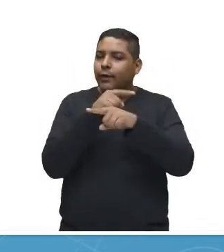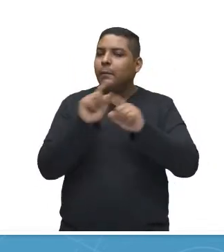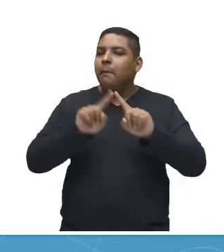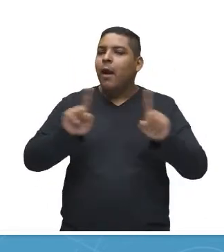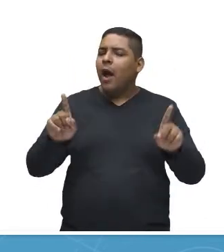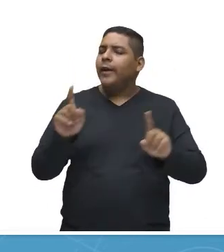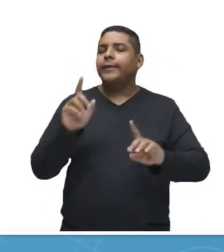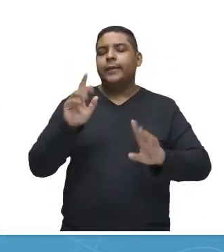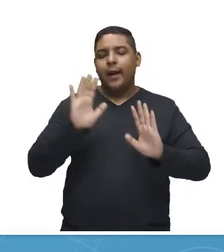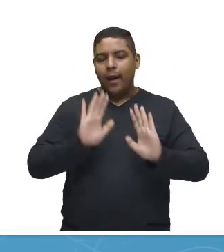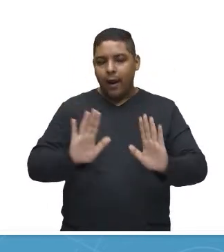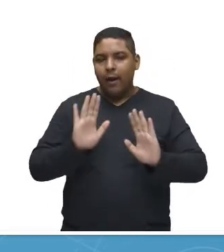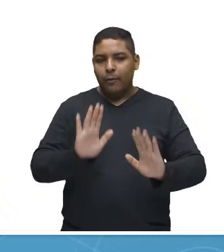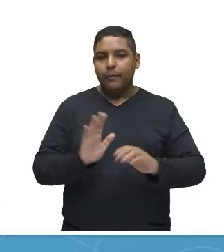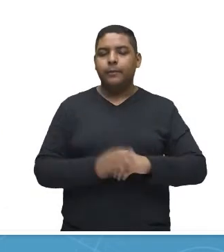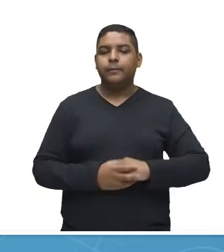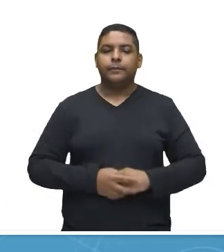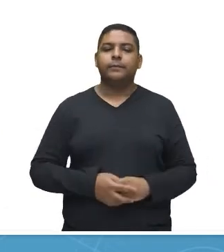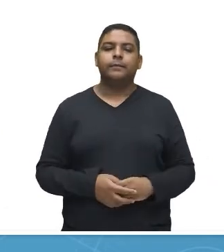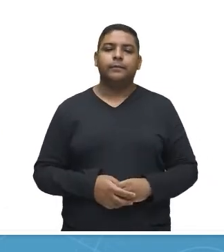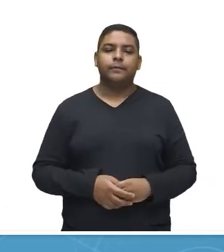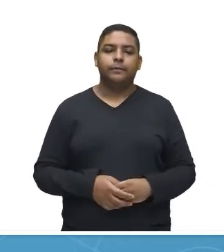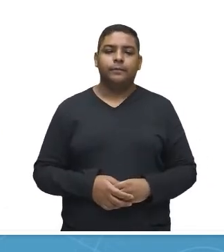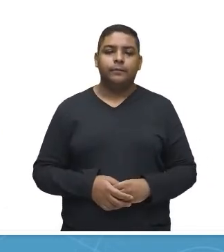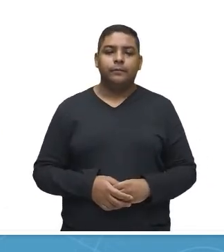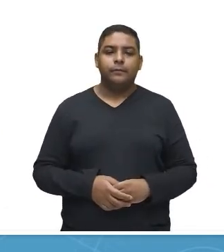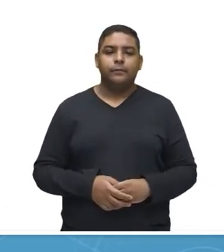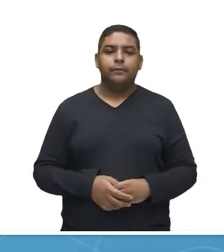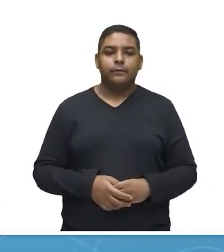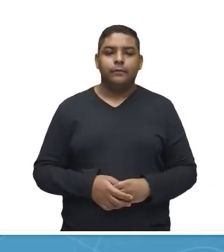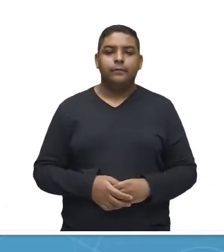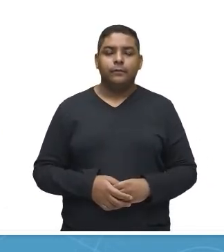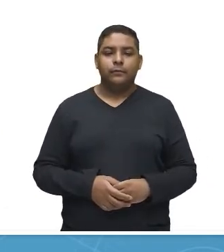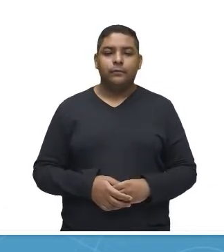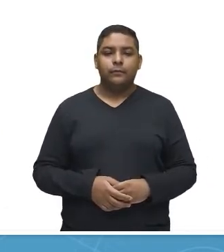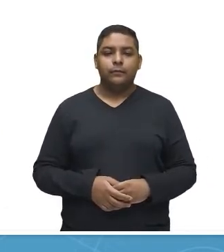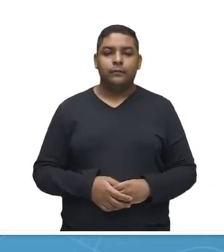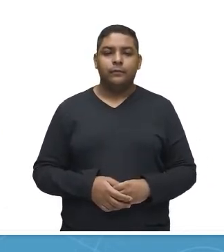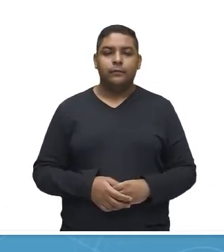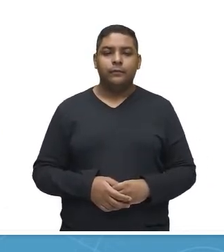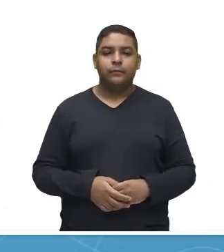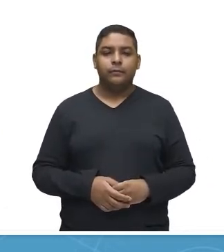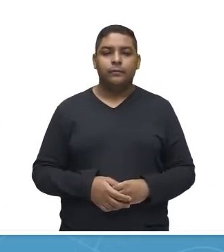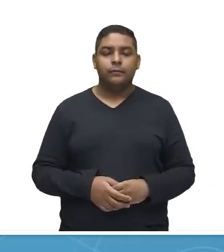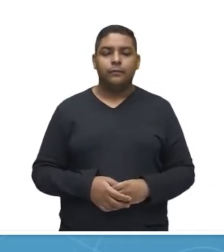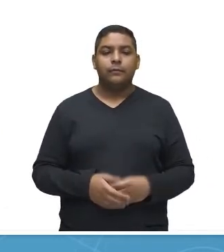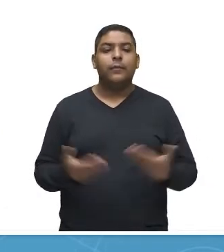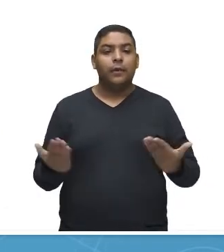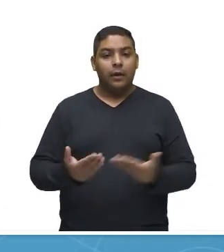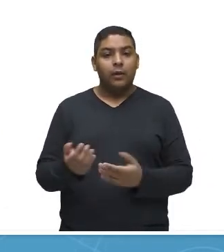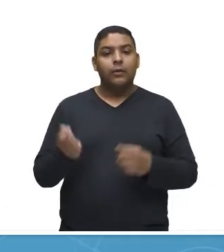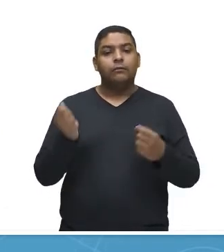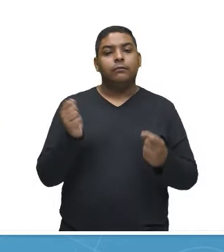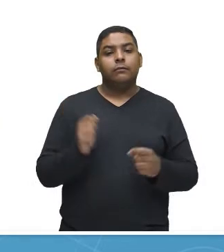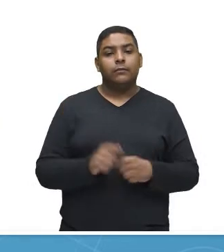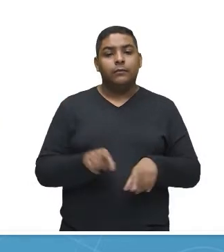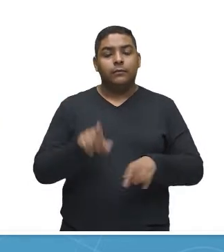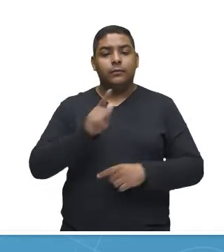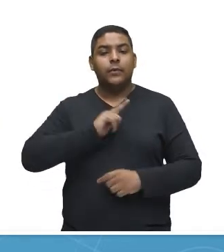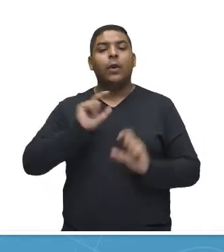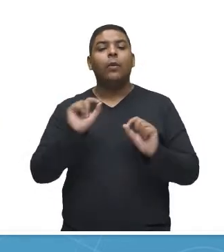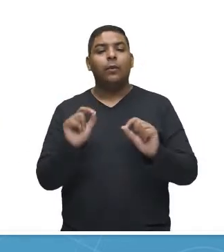assim, tá? Para a gente não calcular mesmo esse gasto calórico, eu trouxe para vocês